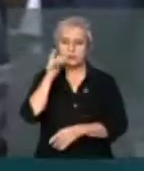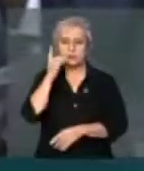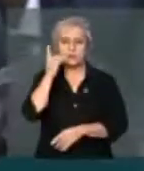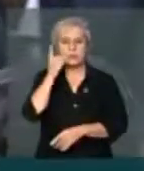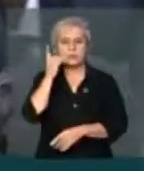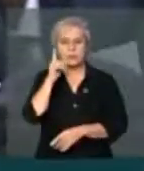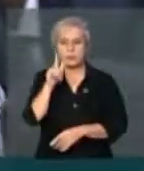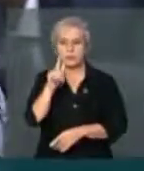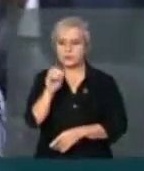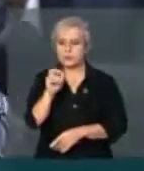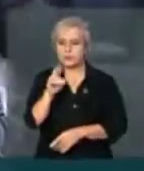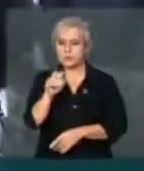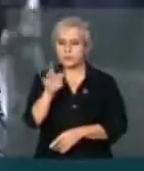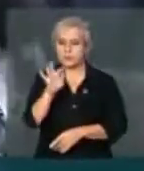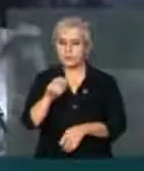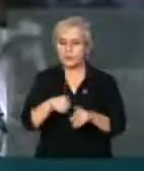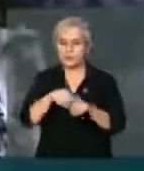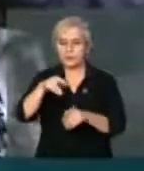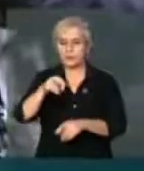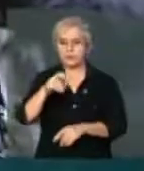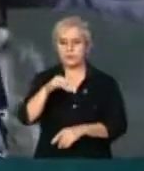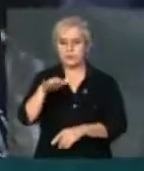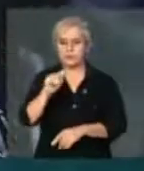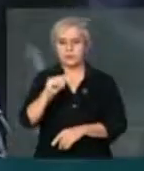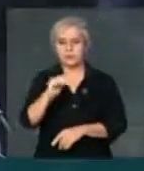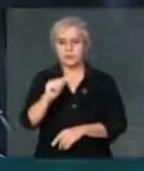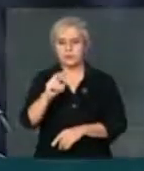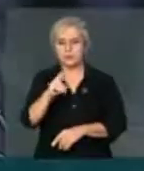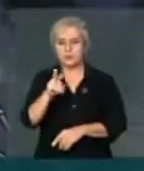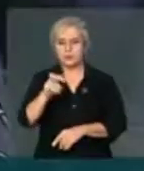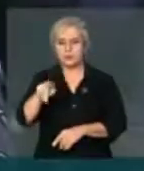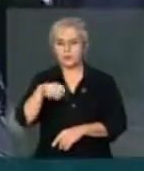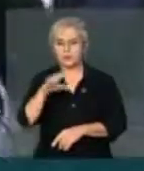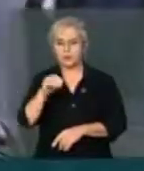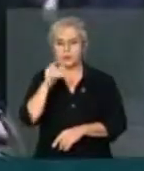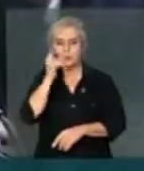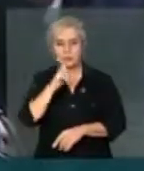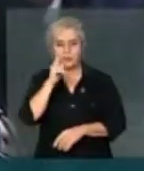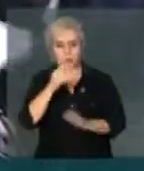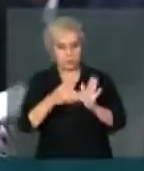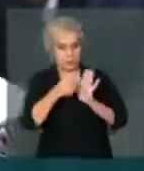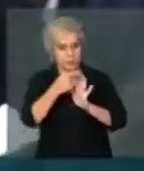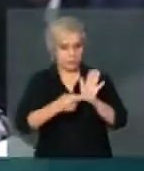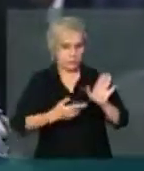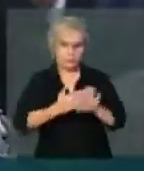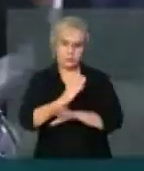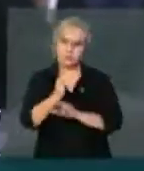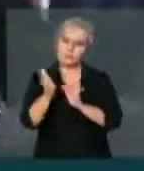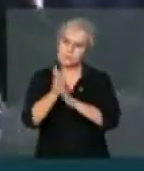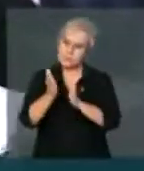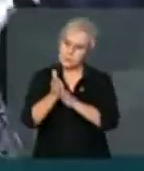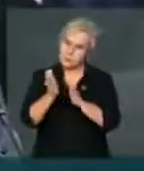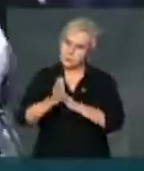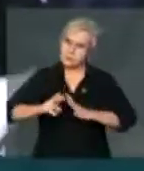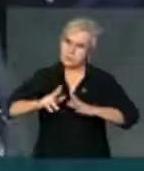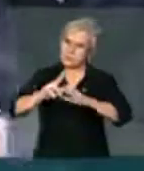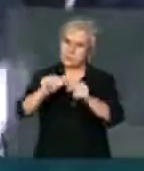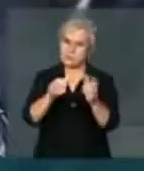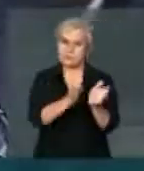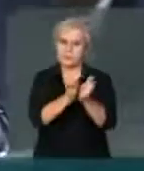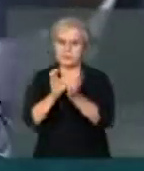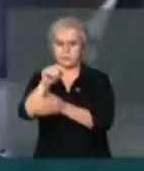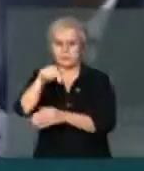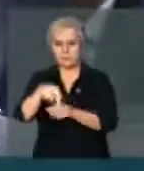Mariana Carvalho, que foram relatoras contribuindo para que esse projeto viesse a ser aprovado. Está de parabéns, deputada Carmen Zanotto, e todas as bancadas